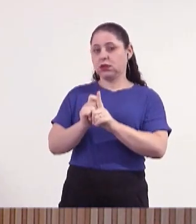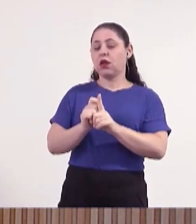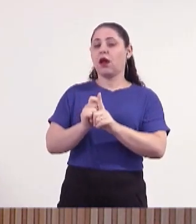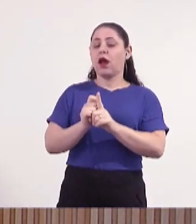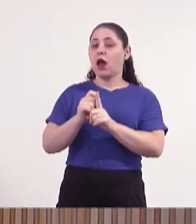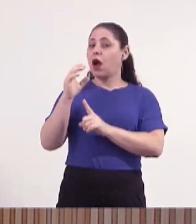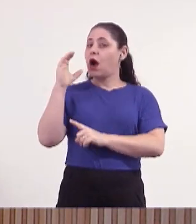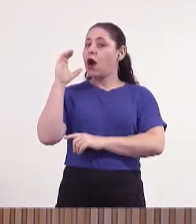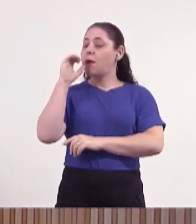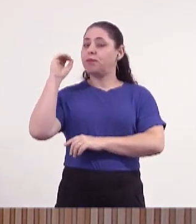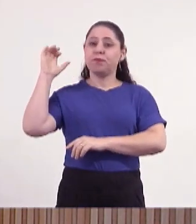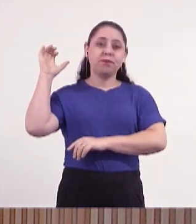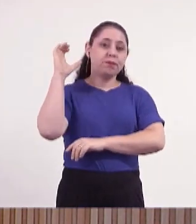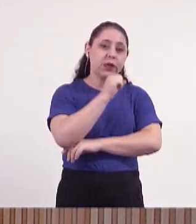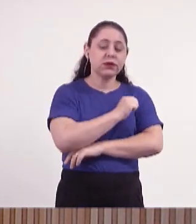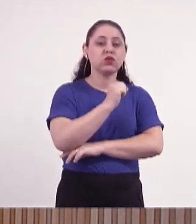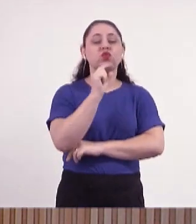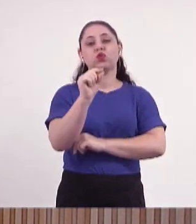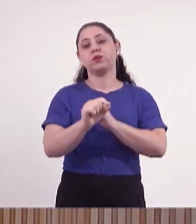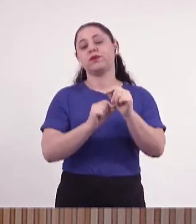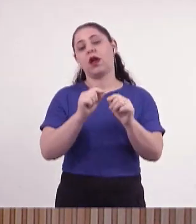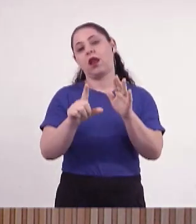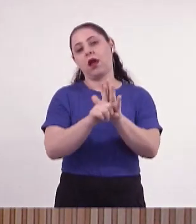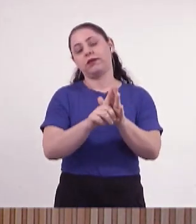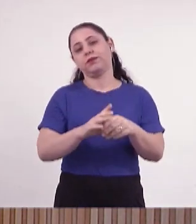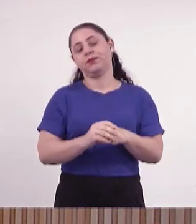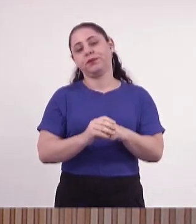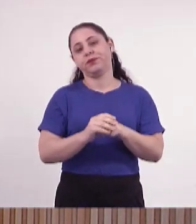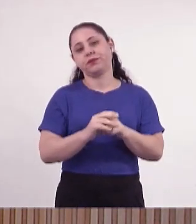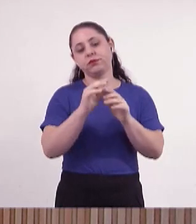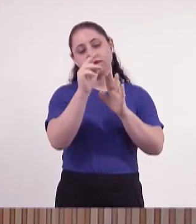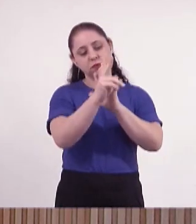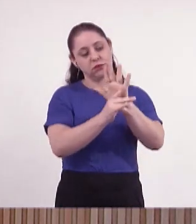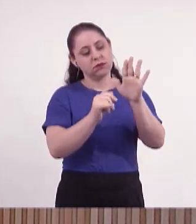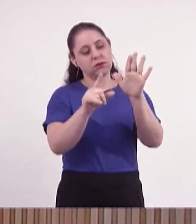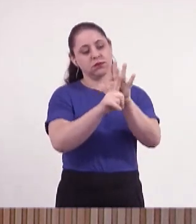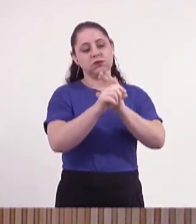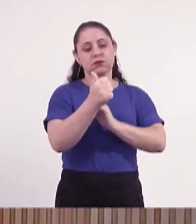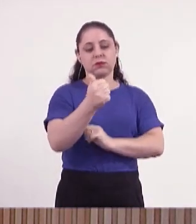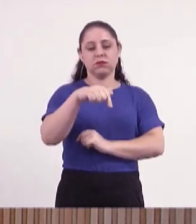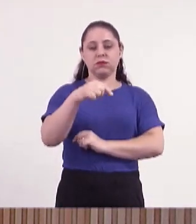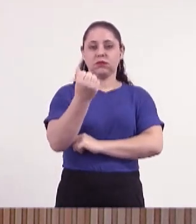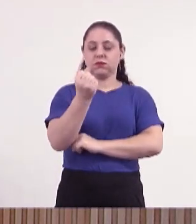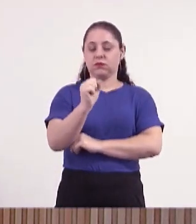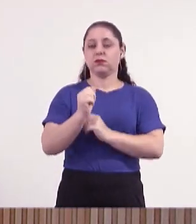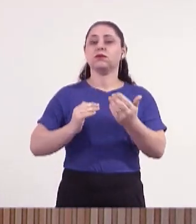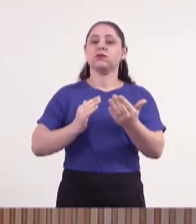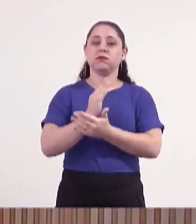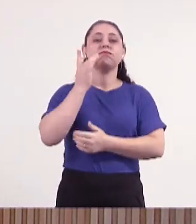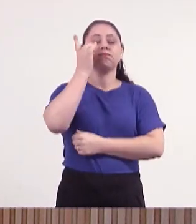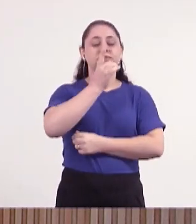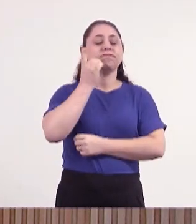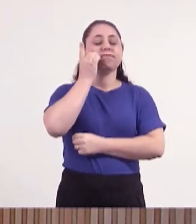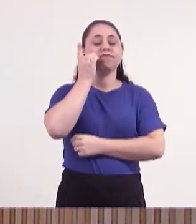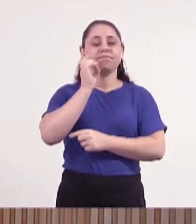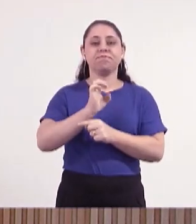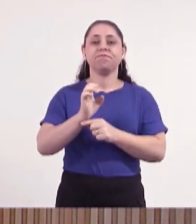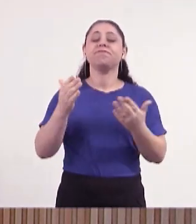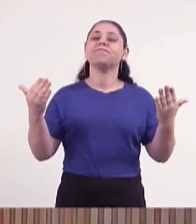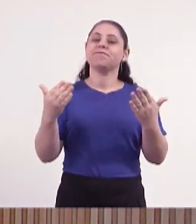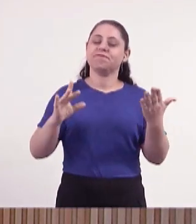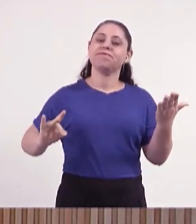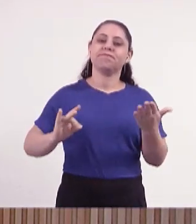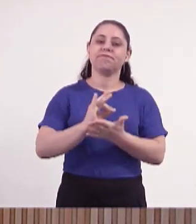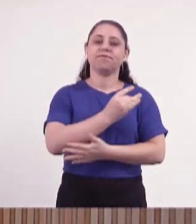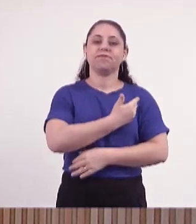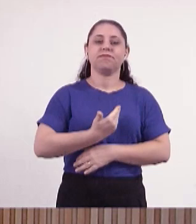tornou mais imediato o efeito dessa lei. Então, o projeto de lei 178 aprovado pelos deputados estaduais, agora sim indo